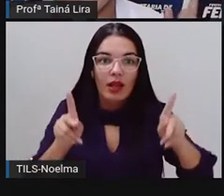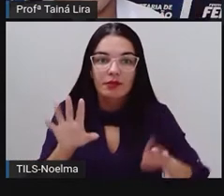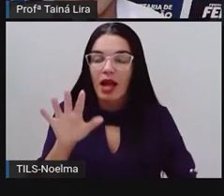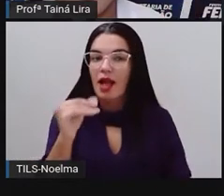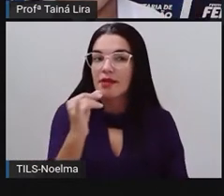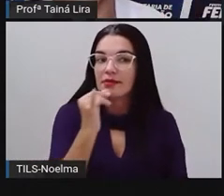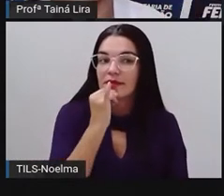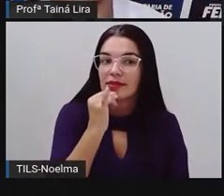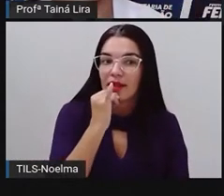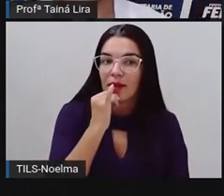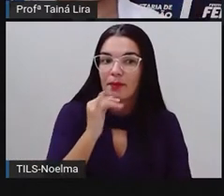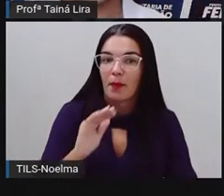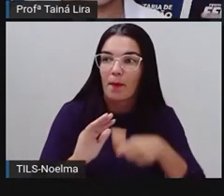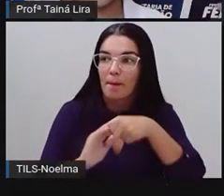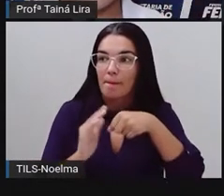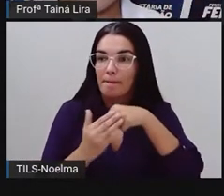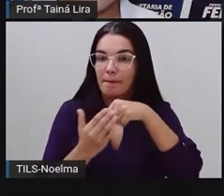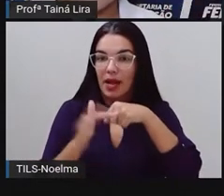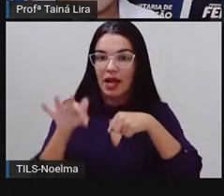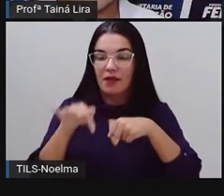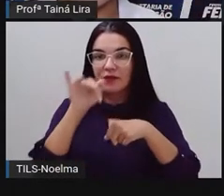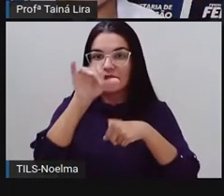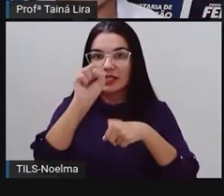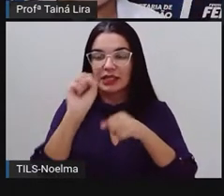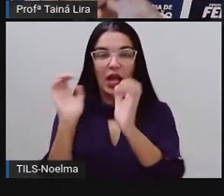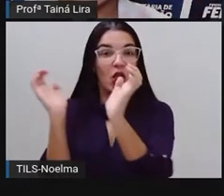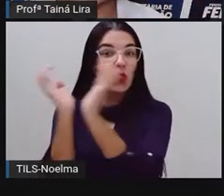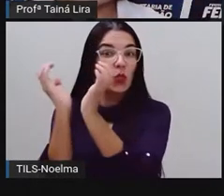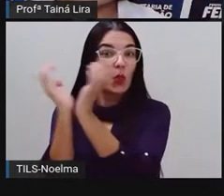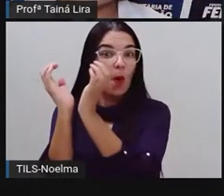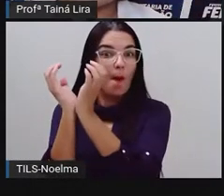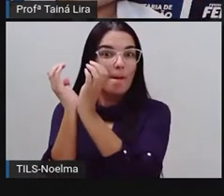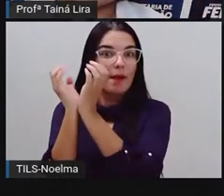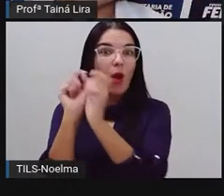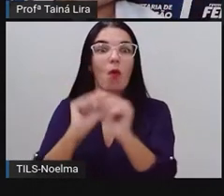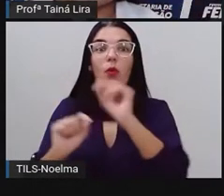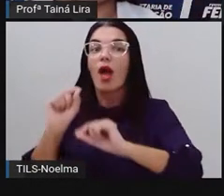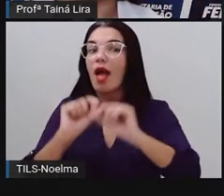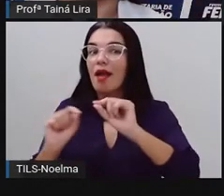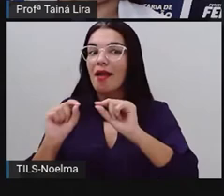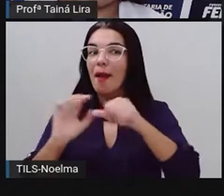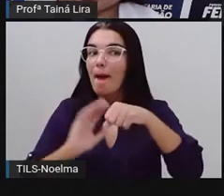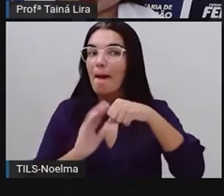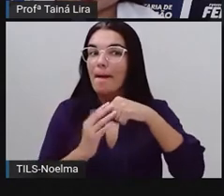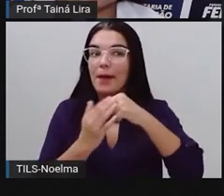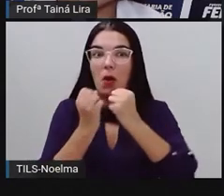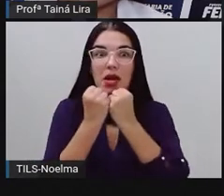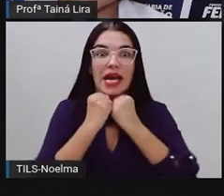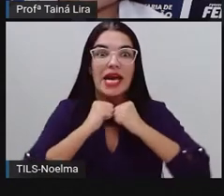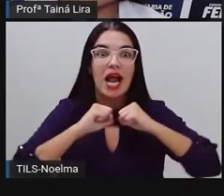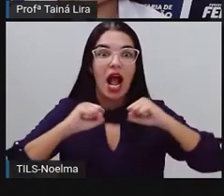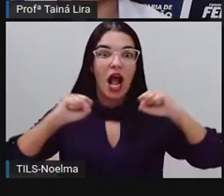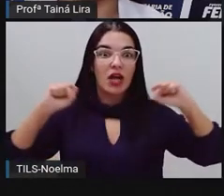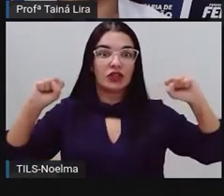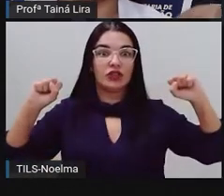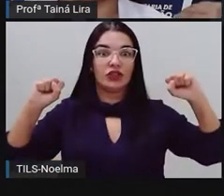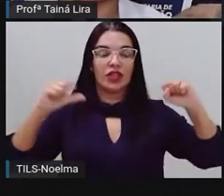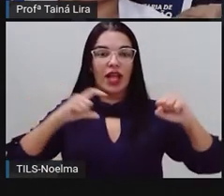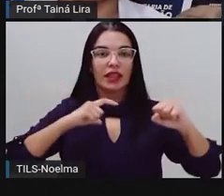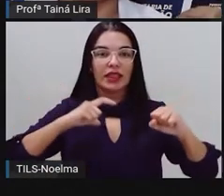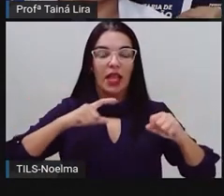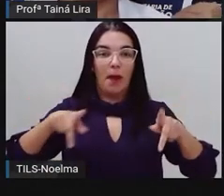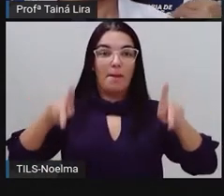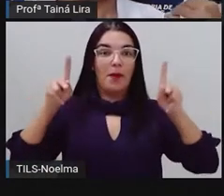é de segundo ano que moram aí no tomba o tombo é um bairro não é grande e muito populoso inclusive é considerado